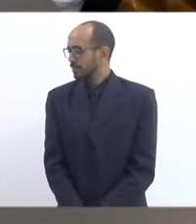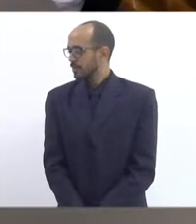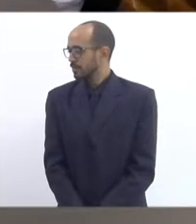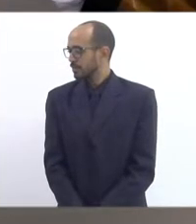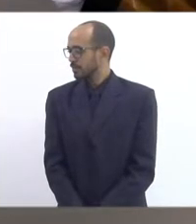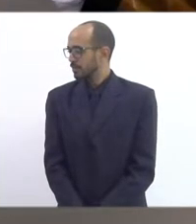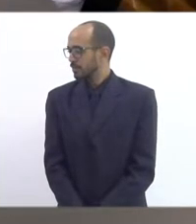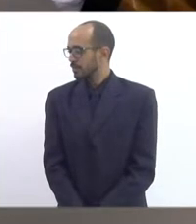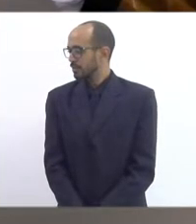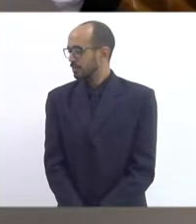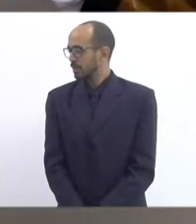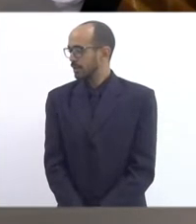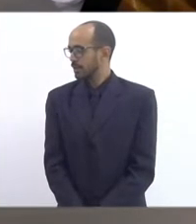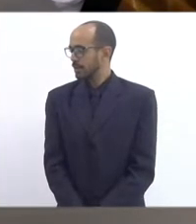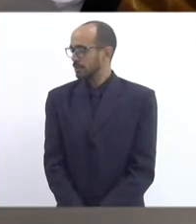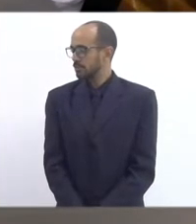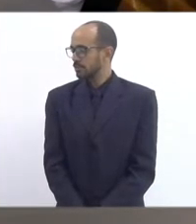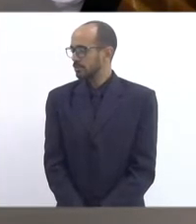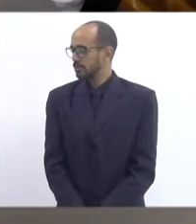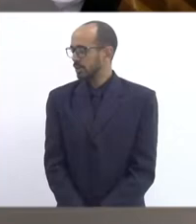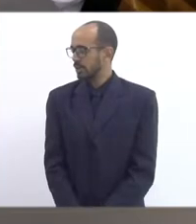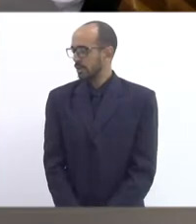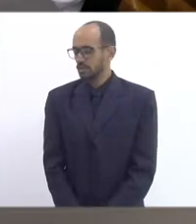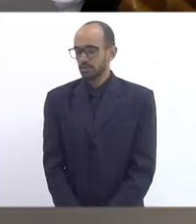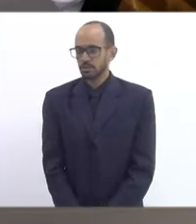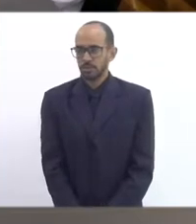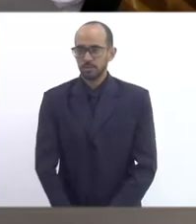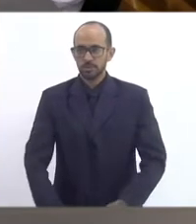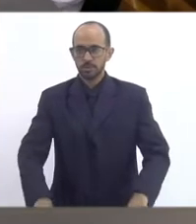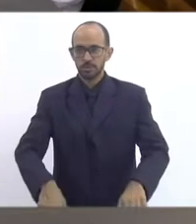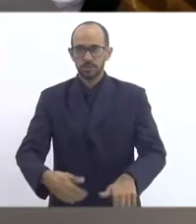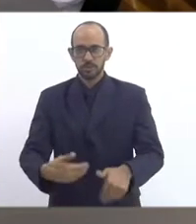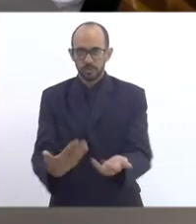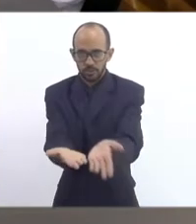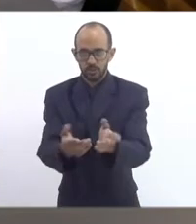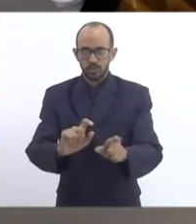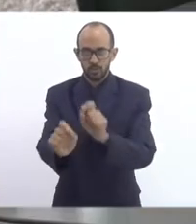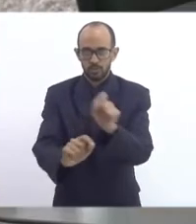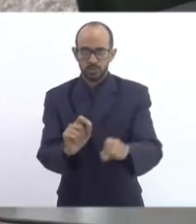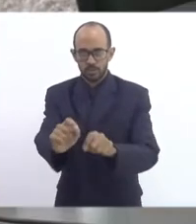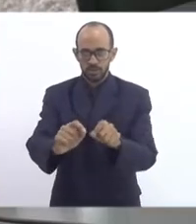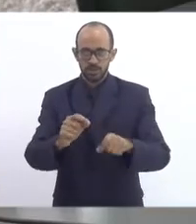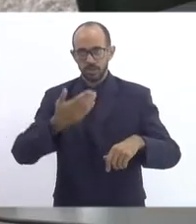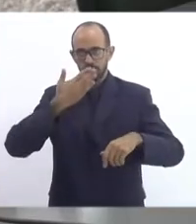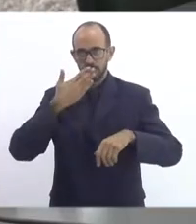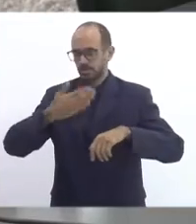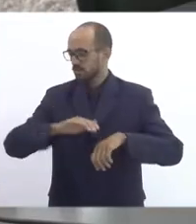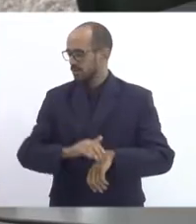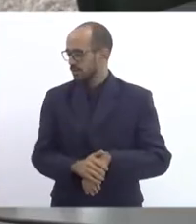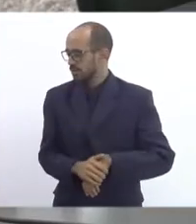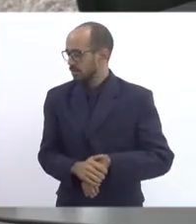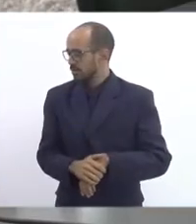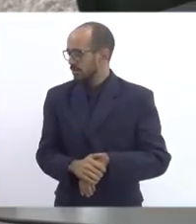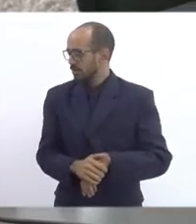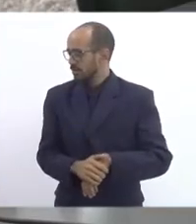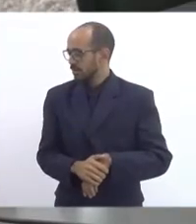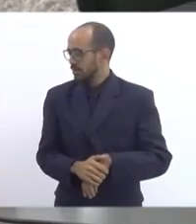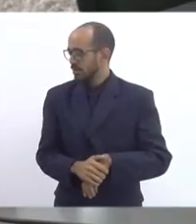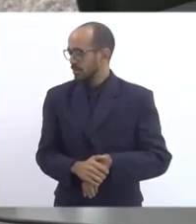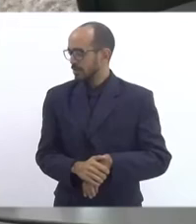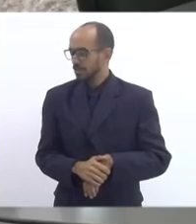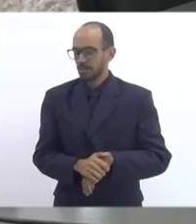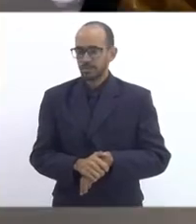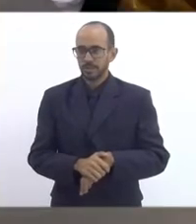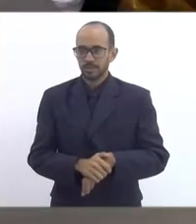Eu queria puxar a relatoria aqui, vou dar pela. Se todos forem unânimes aqui comigo, eu vou. Mick, é seu? É,